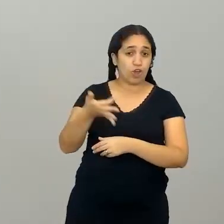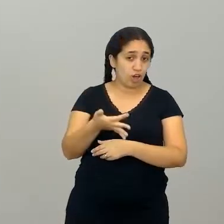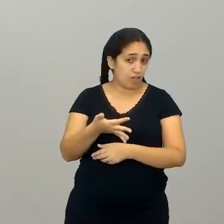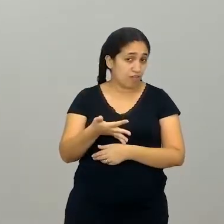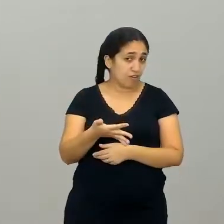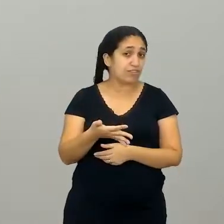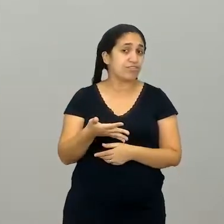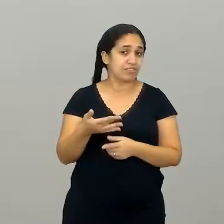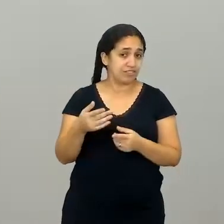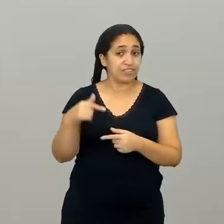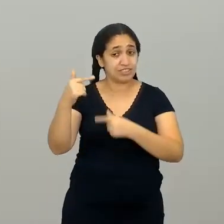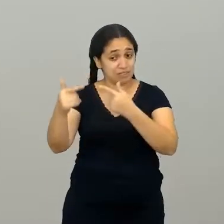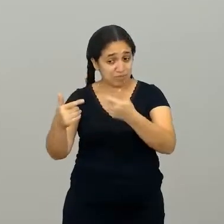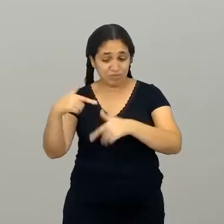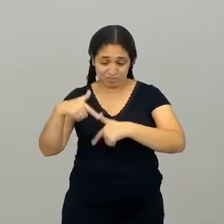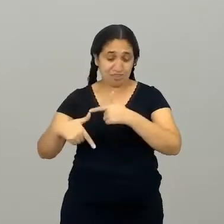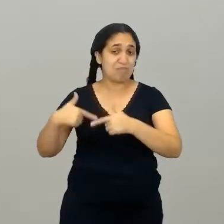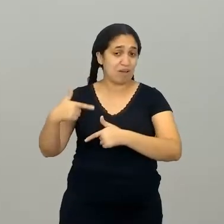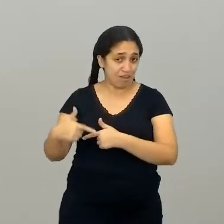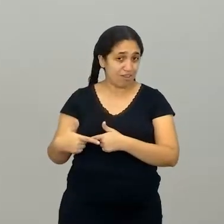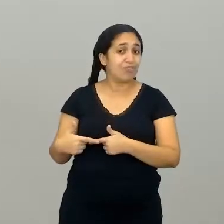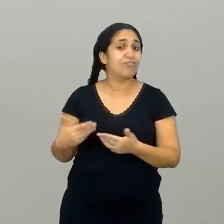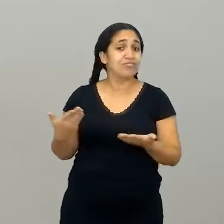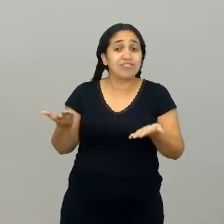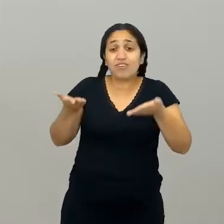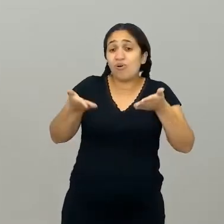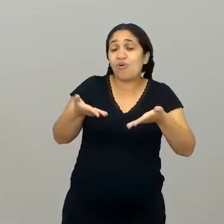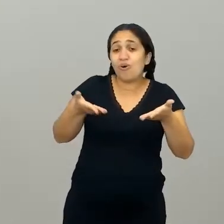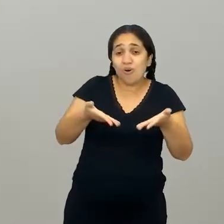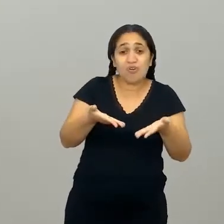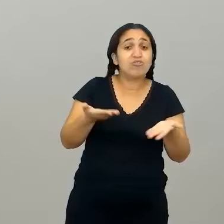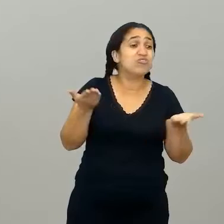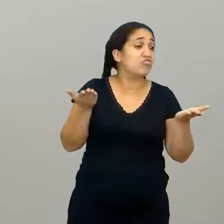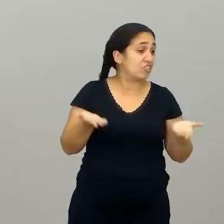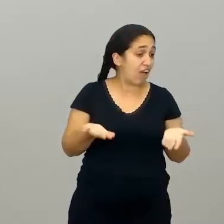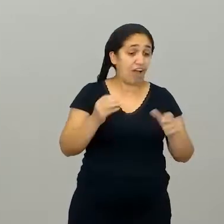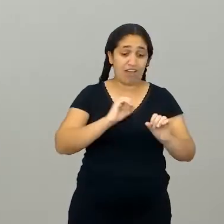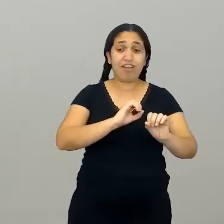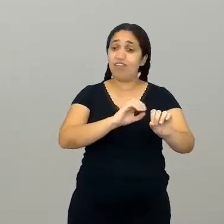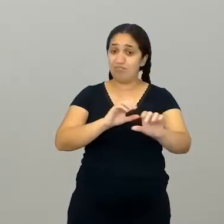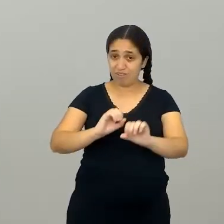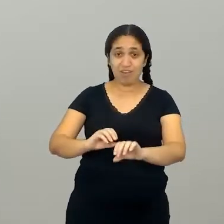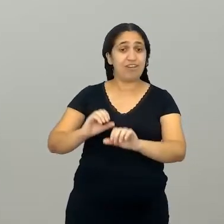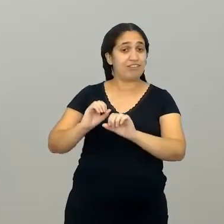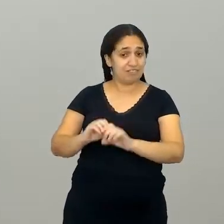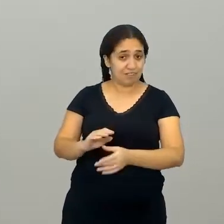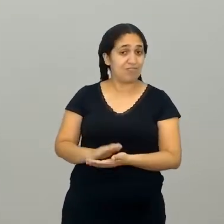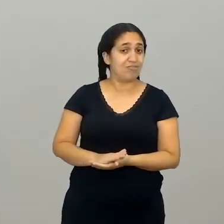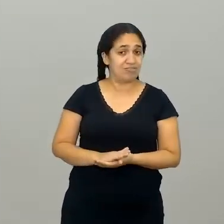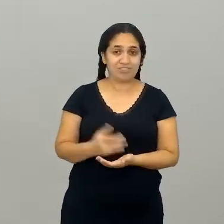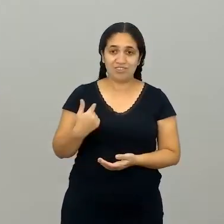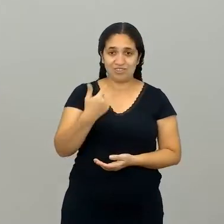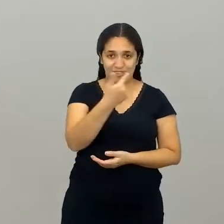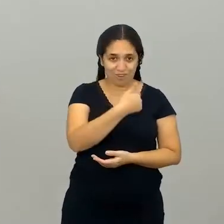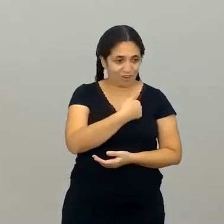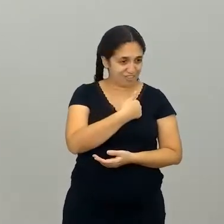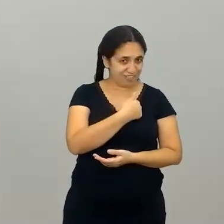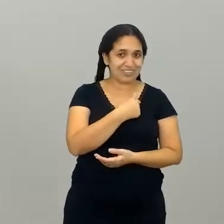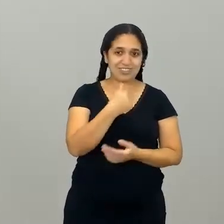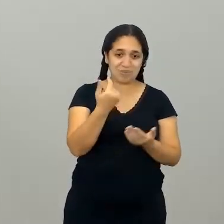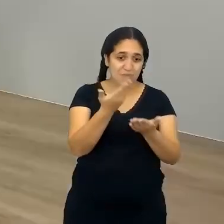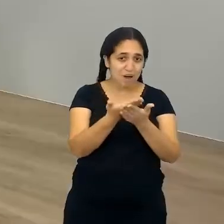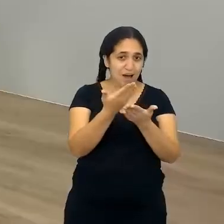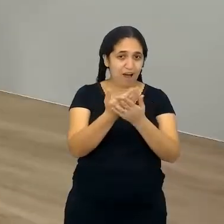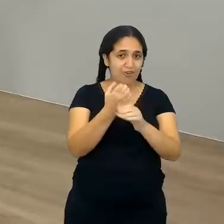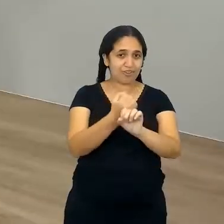evidentemente, elas vão impactar o trabalho também. Assim como hoje já impactam a educação. Nós estamos aqui numa aula